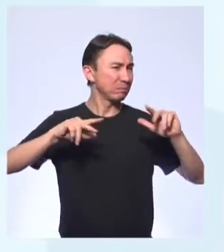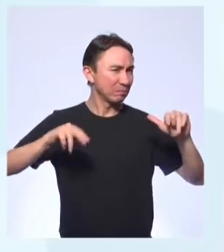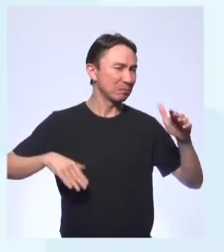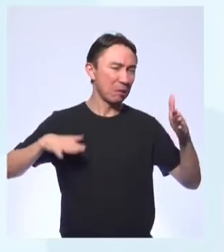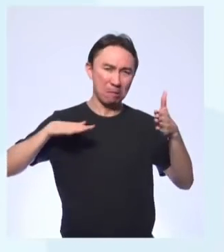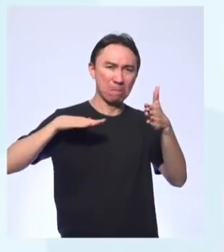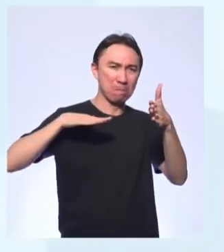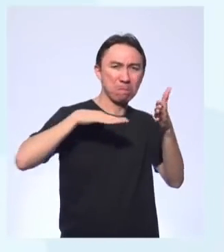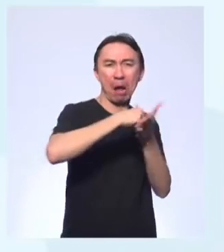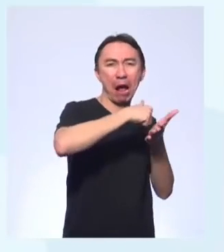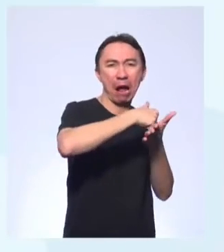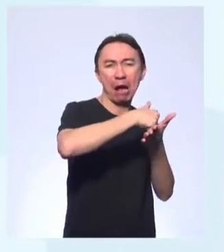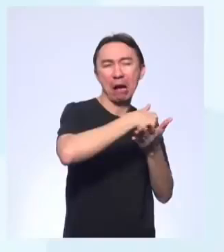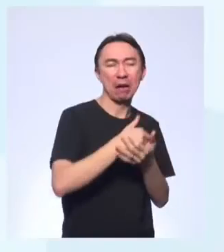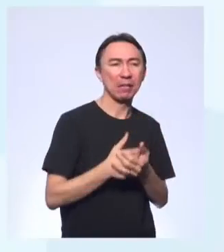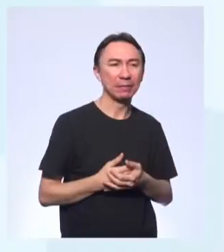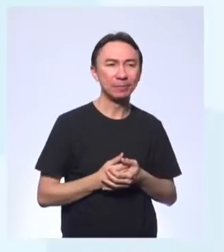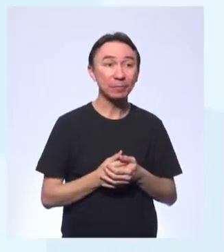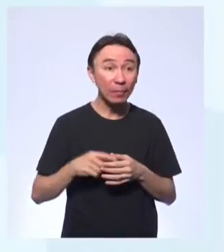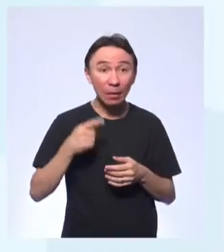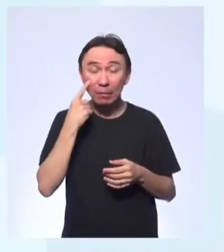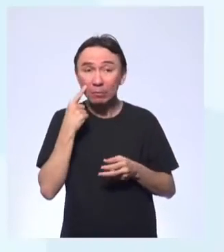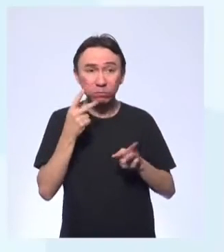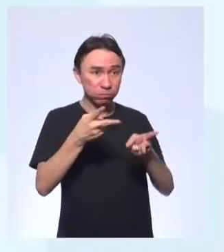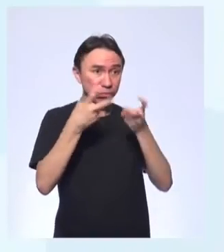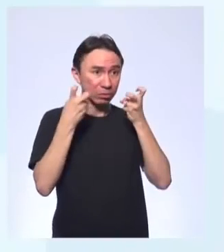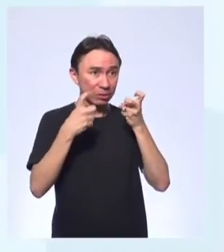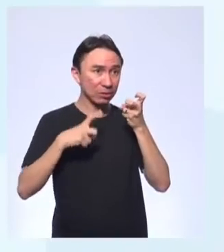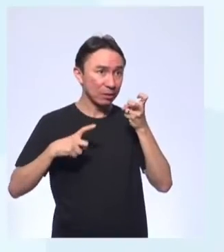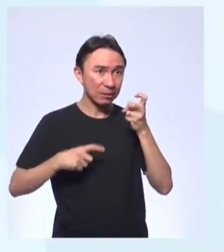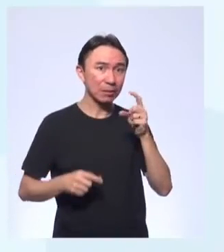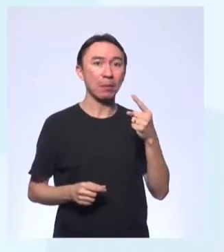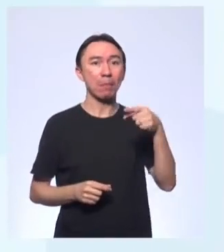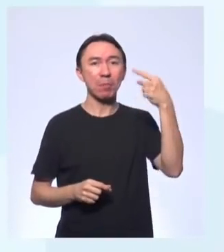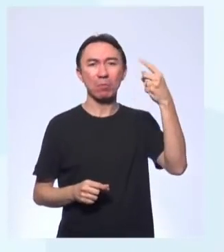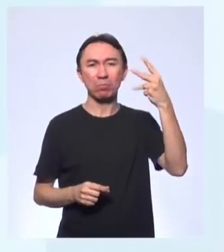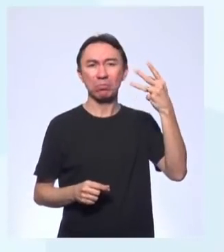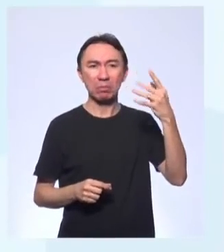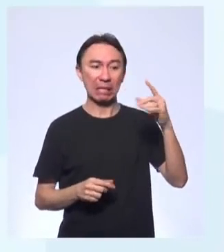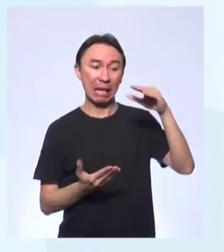relacionado a isso. Então, percebam que, dentre essas 10 causas de morte,